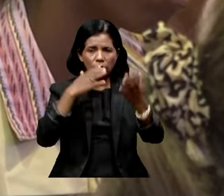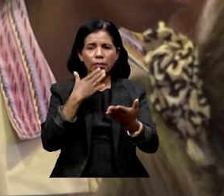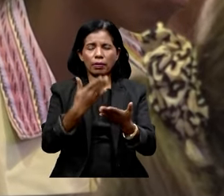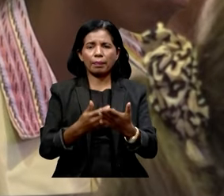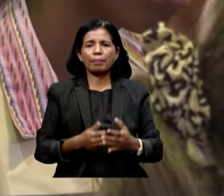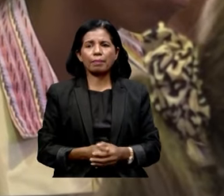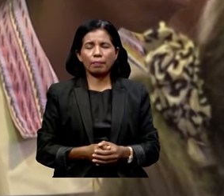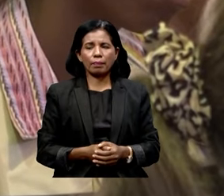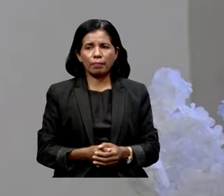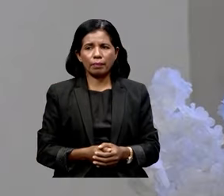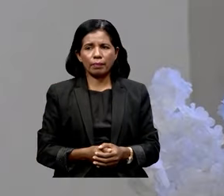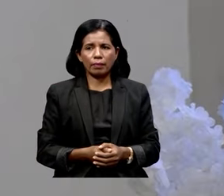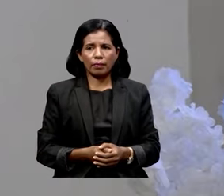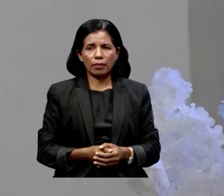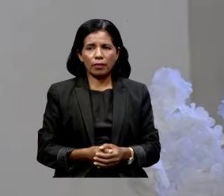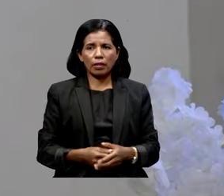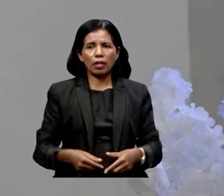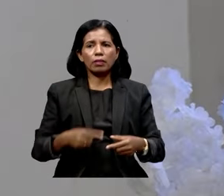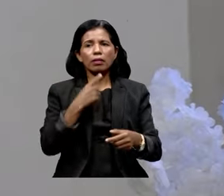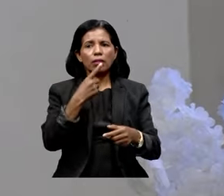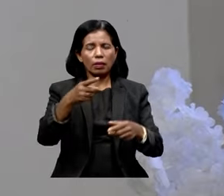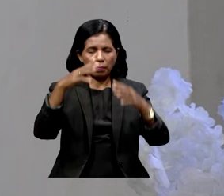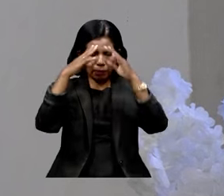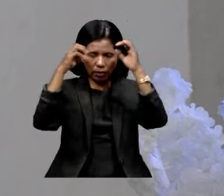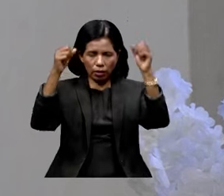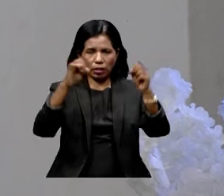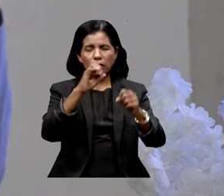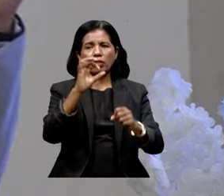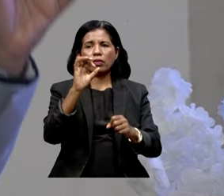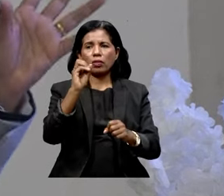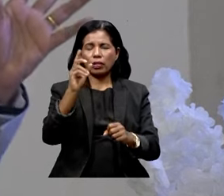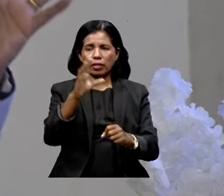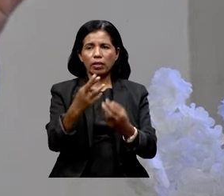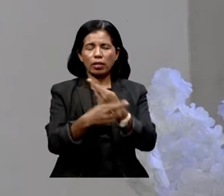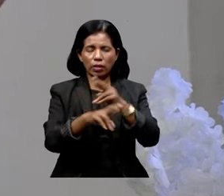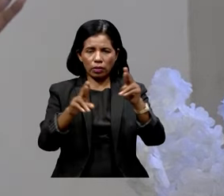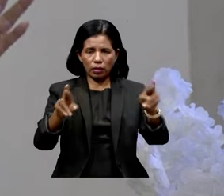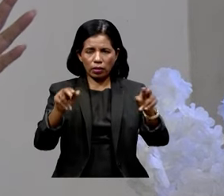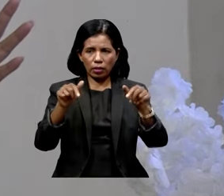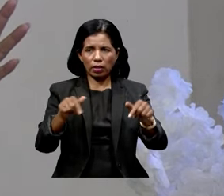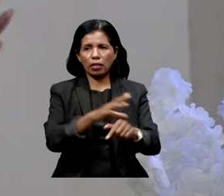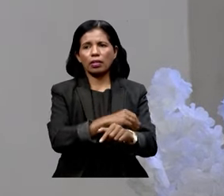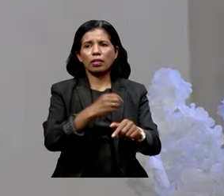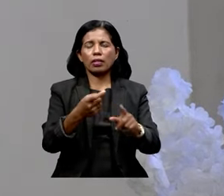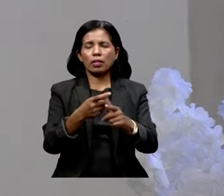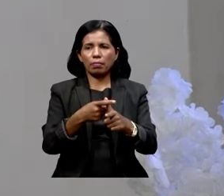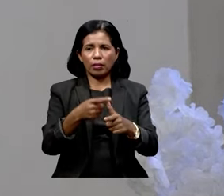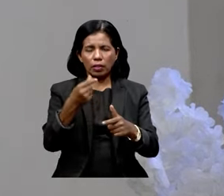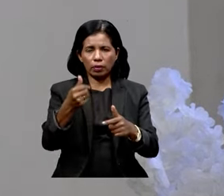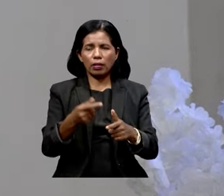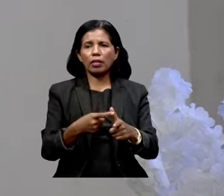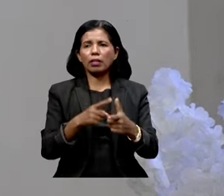Hamos kung mahatera ba presente in fornebe katak si resultado da ne mesmo que ituan may